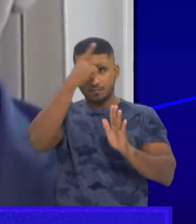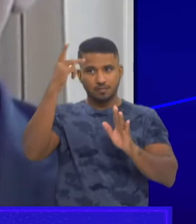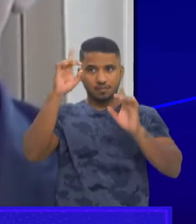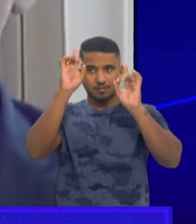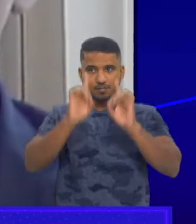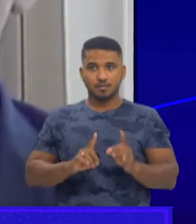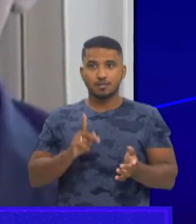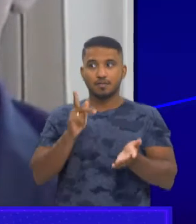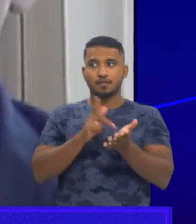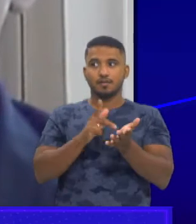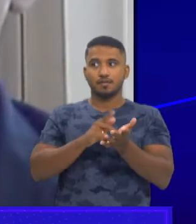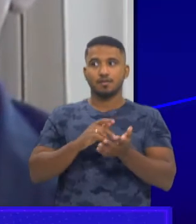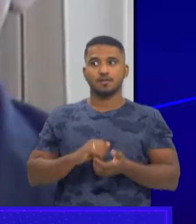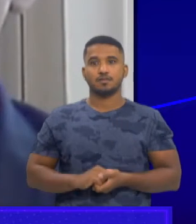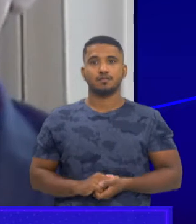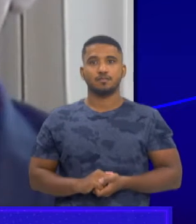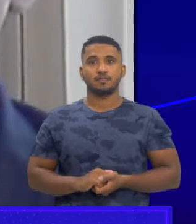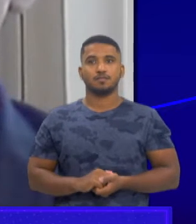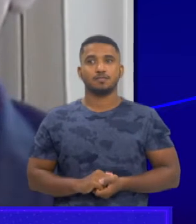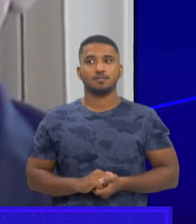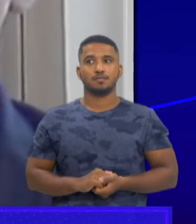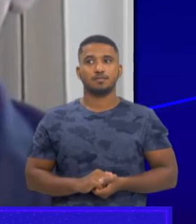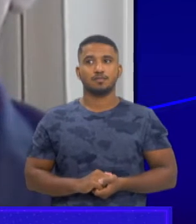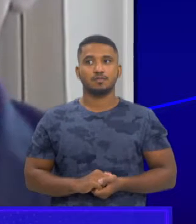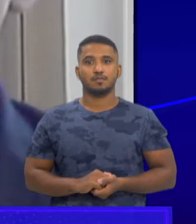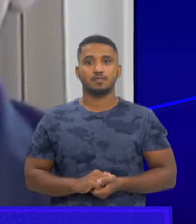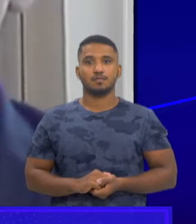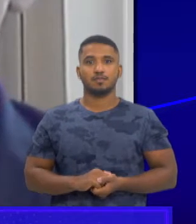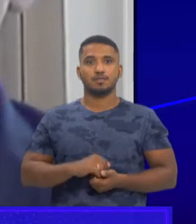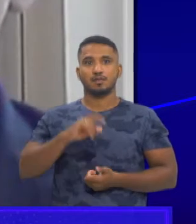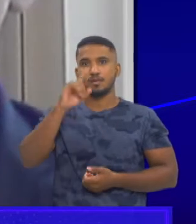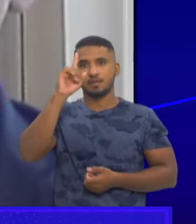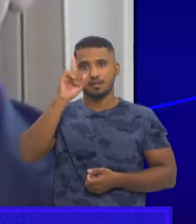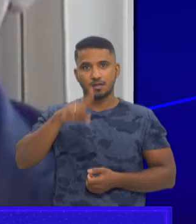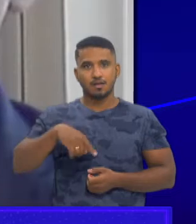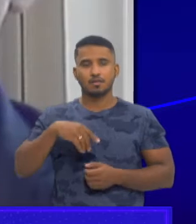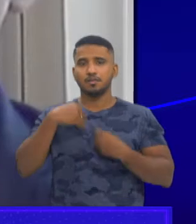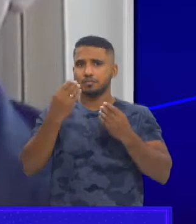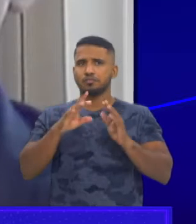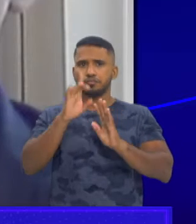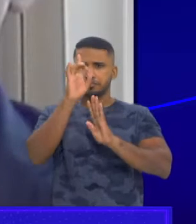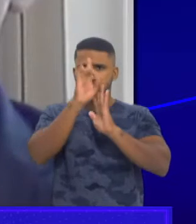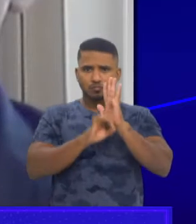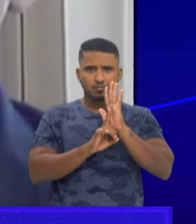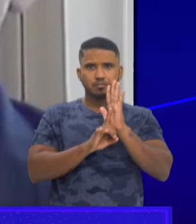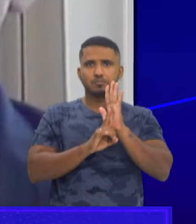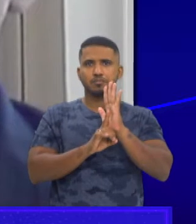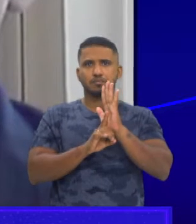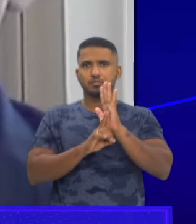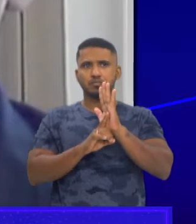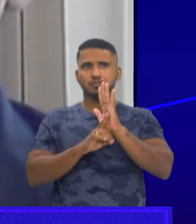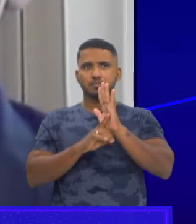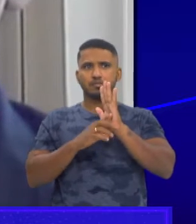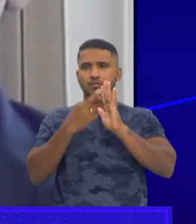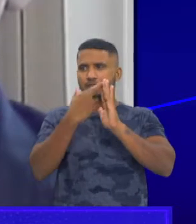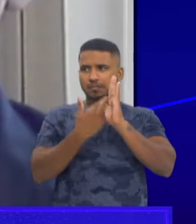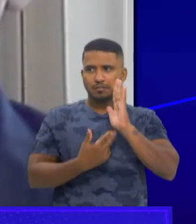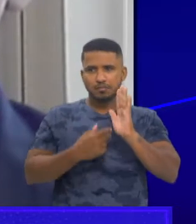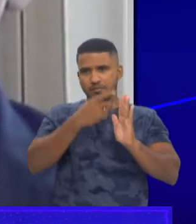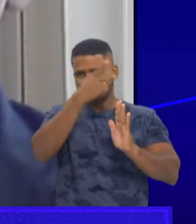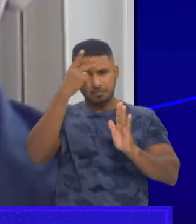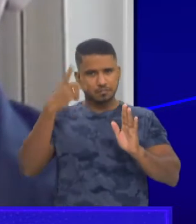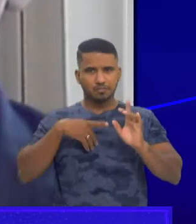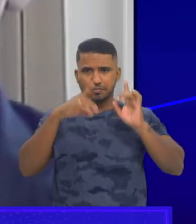existe, né? Para garantir o direito das pessoas com deficiência. Qual a importância do Estatuto da Pessoa